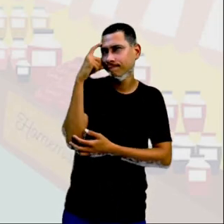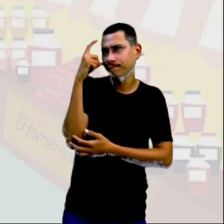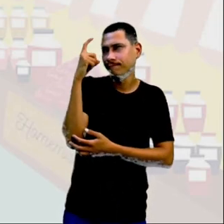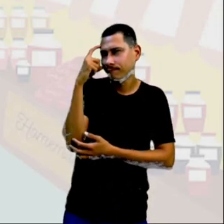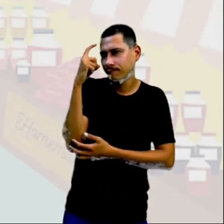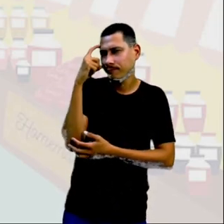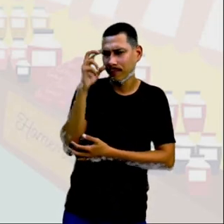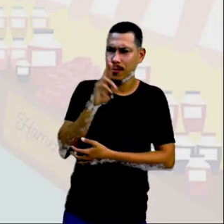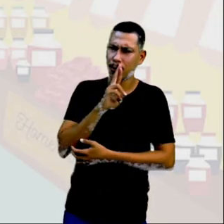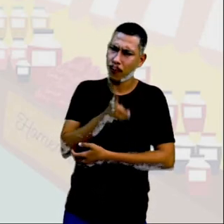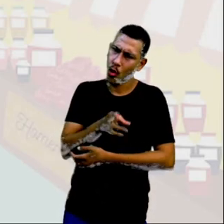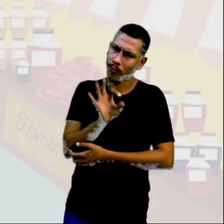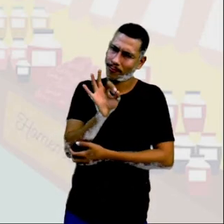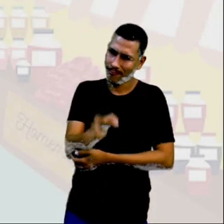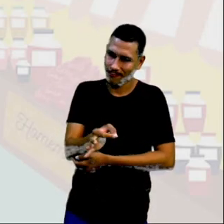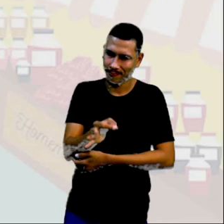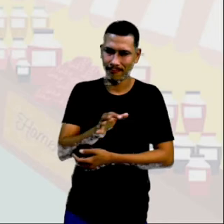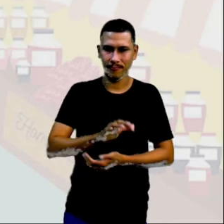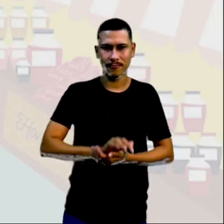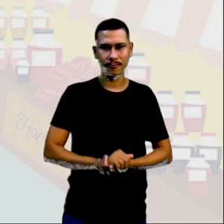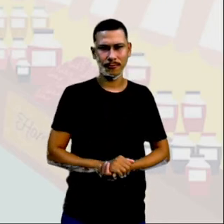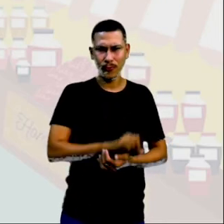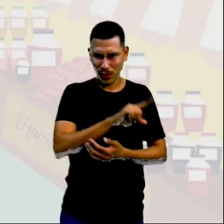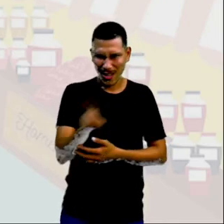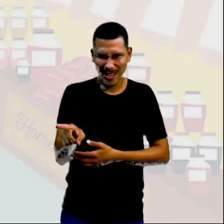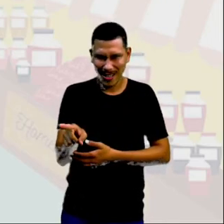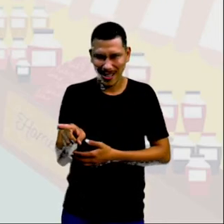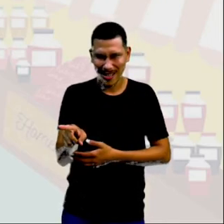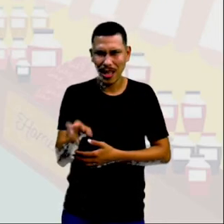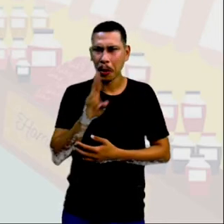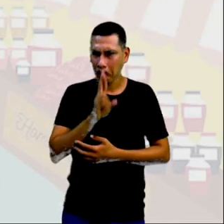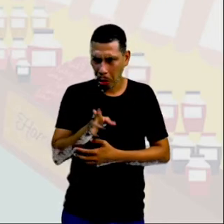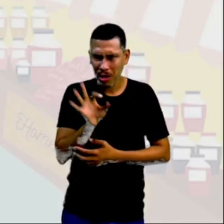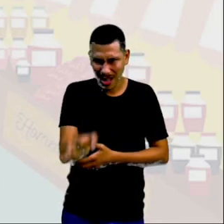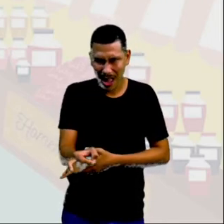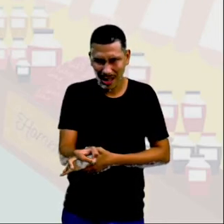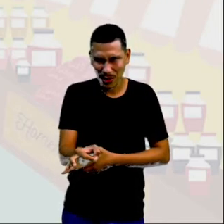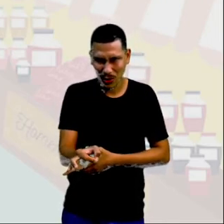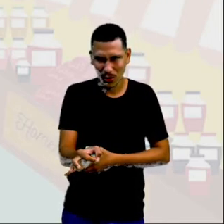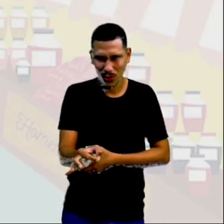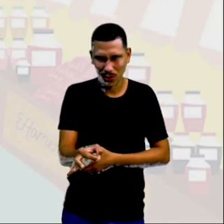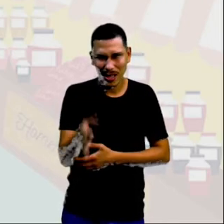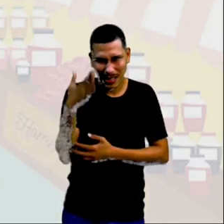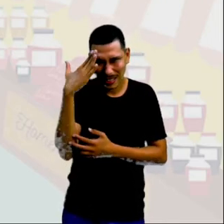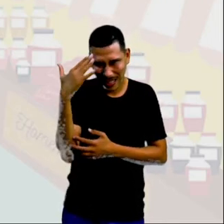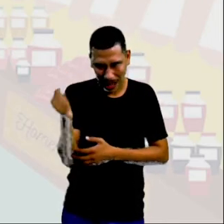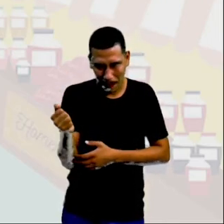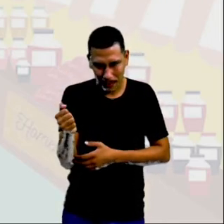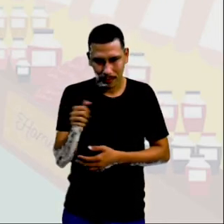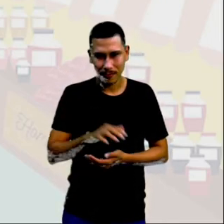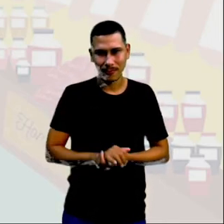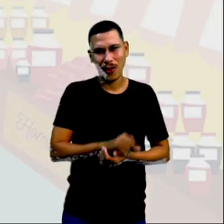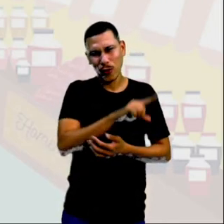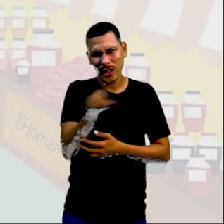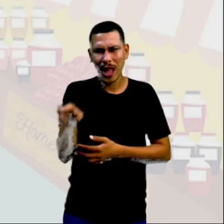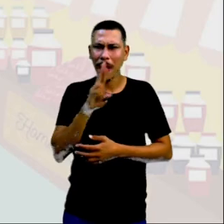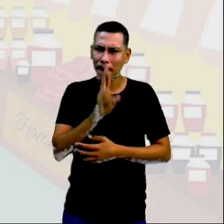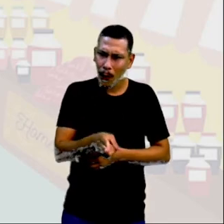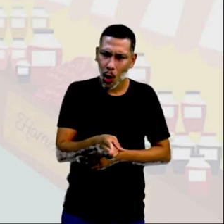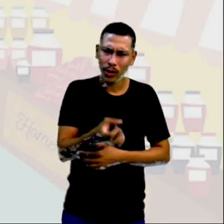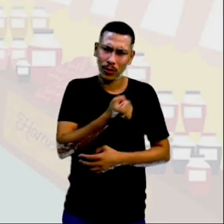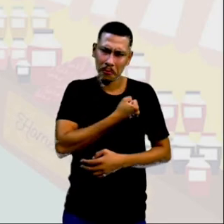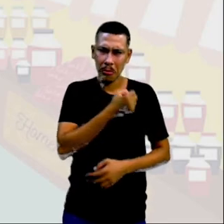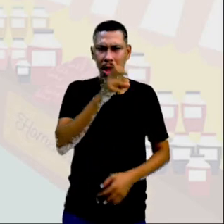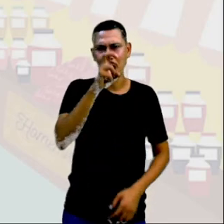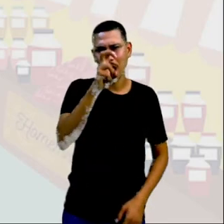pouquinho. Pois é. E aí, conseguem descobrir o valor? Quem respondeu 500 gramas, que é a